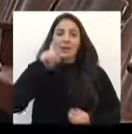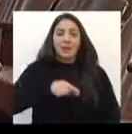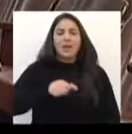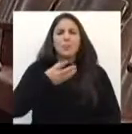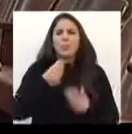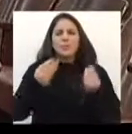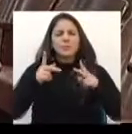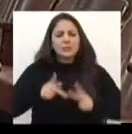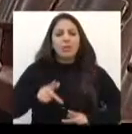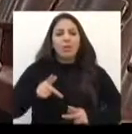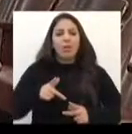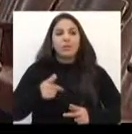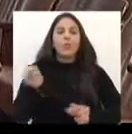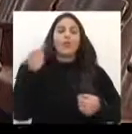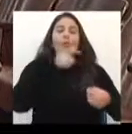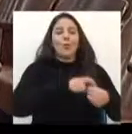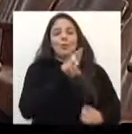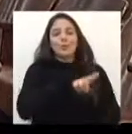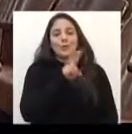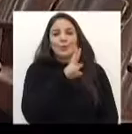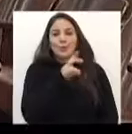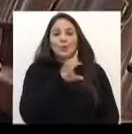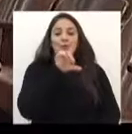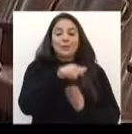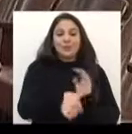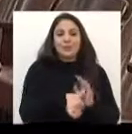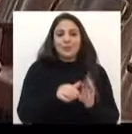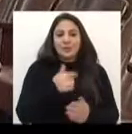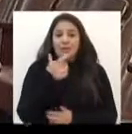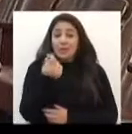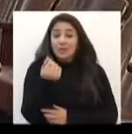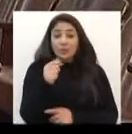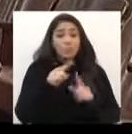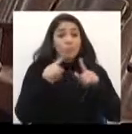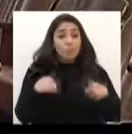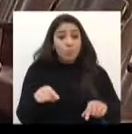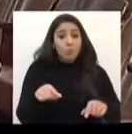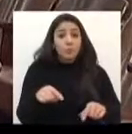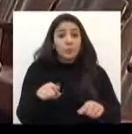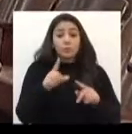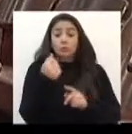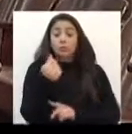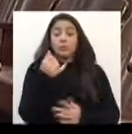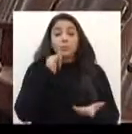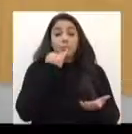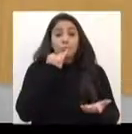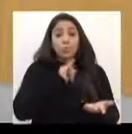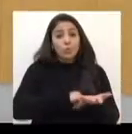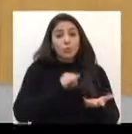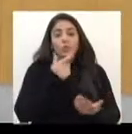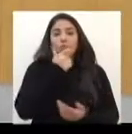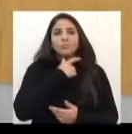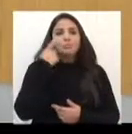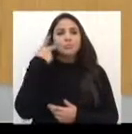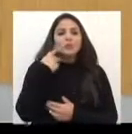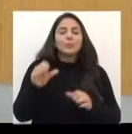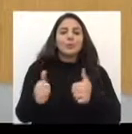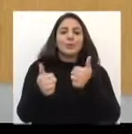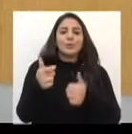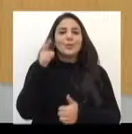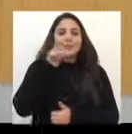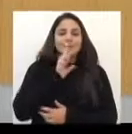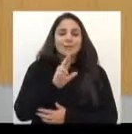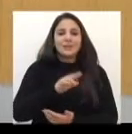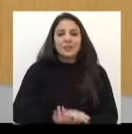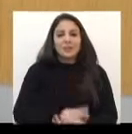que vem dos impostos. E nós precisamos efetivar uma política melhor que traga mais resultado. E segue tramitando